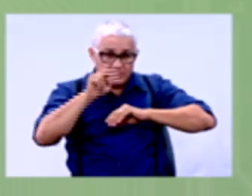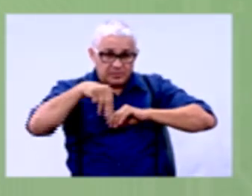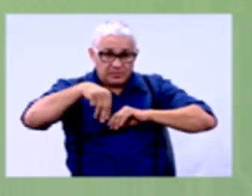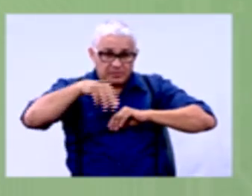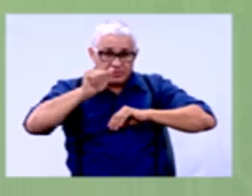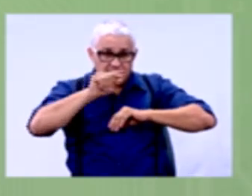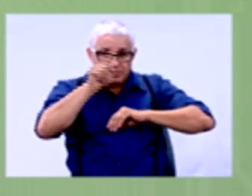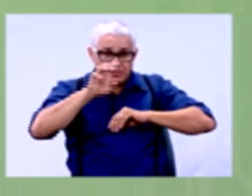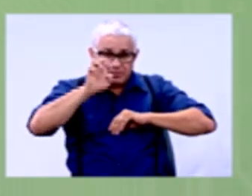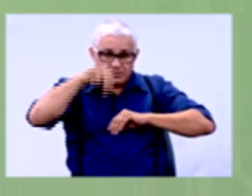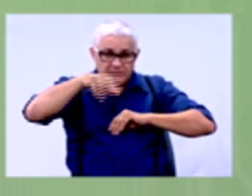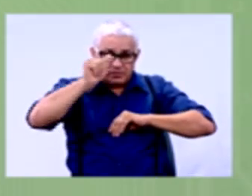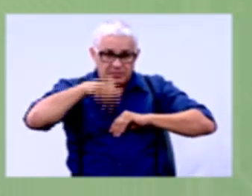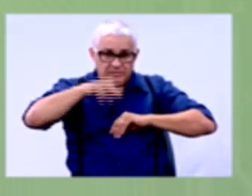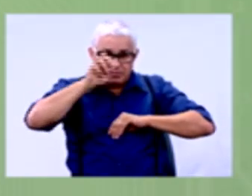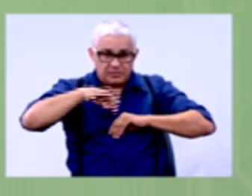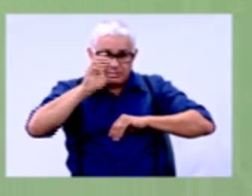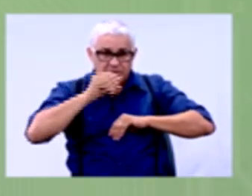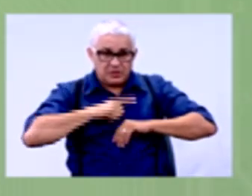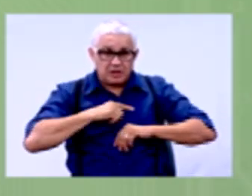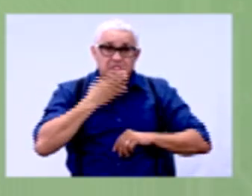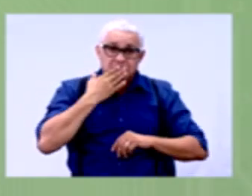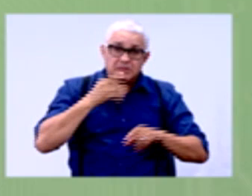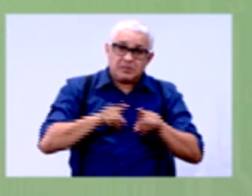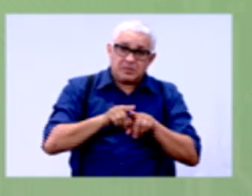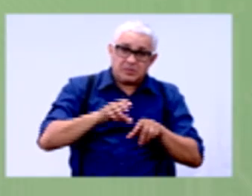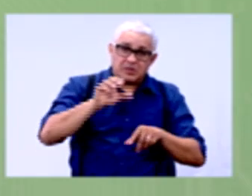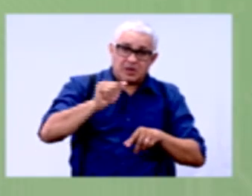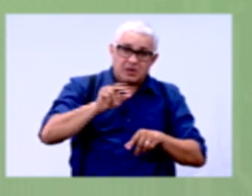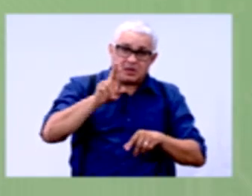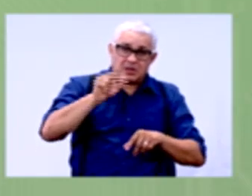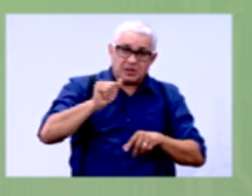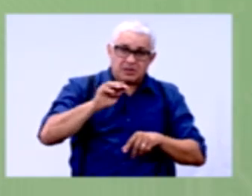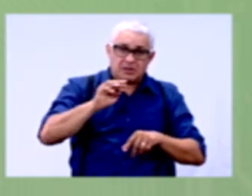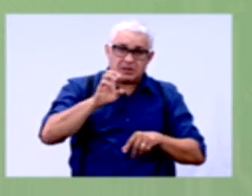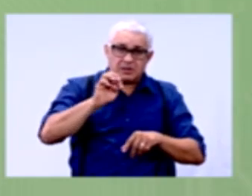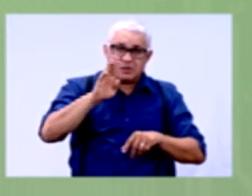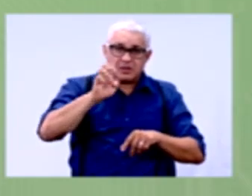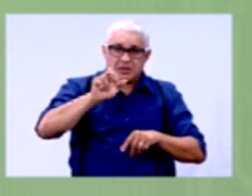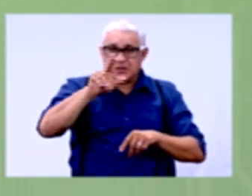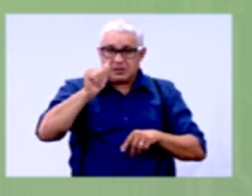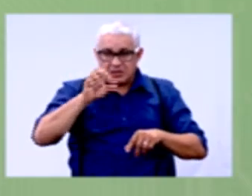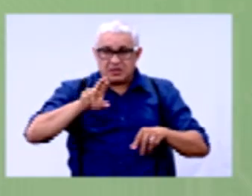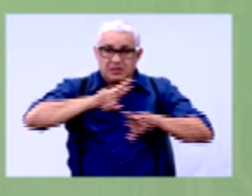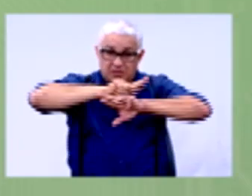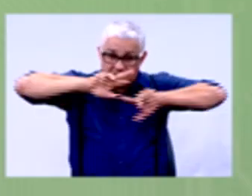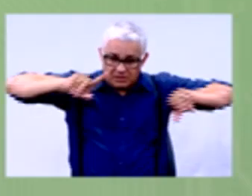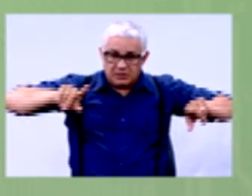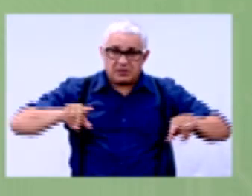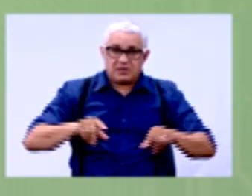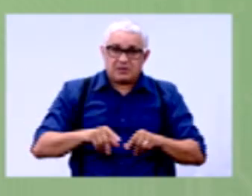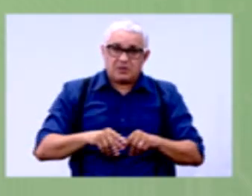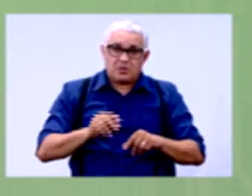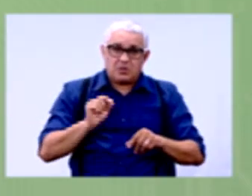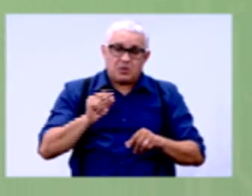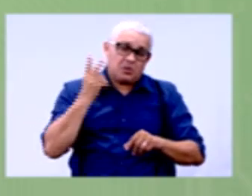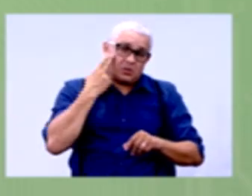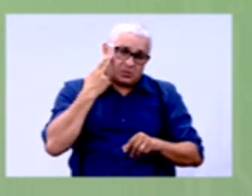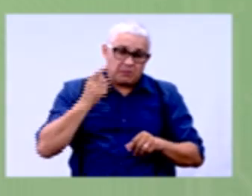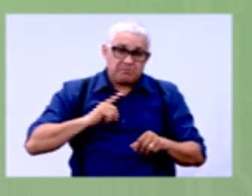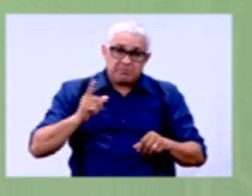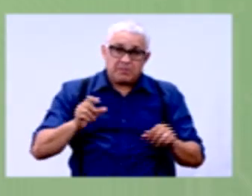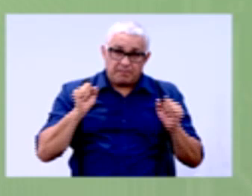tipos e caracteres diferentes dos convencionais e ainda podem ser comprimidos caso